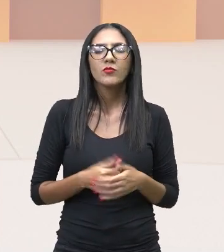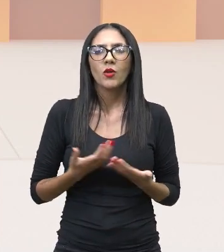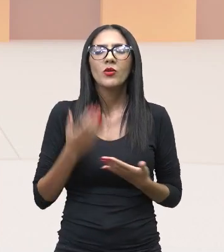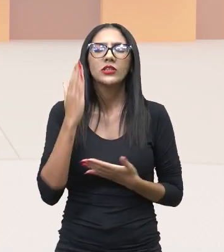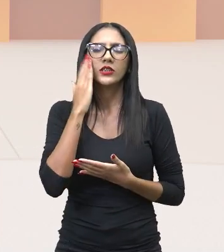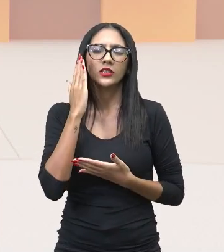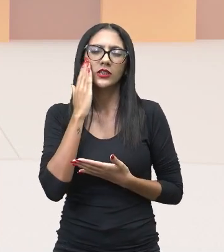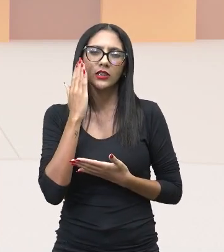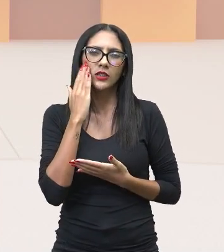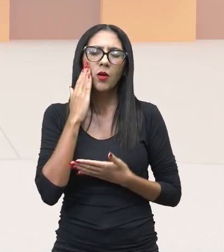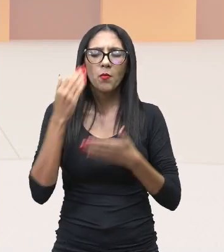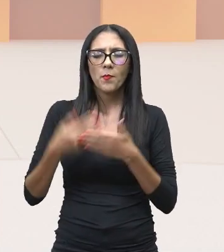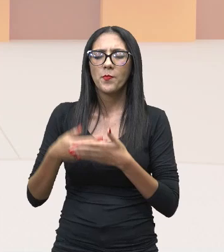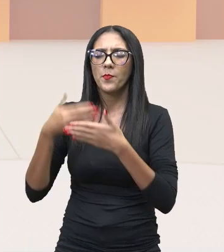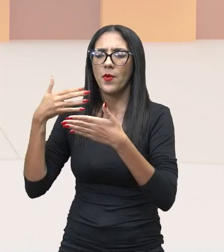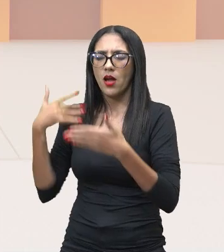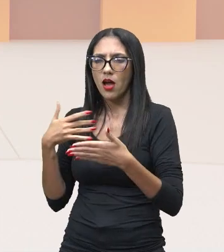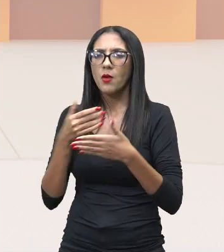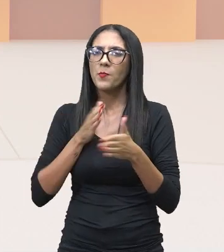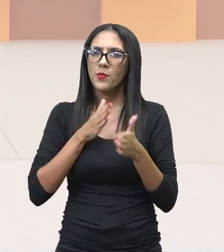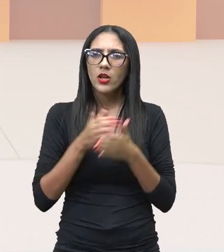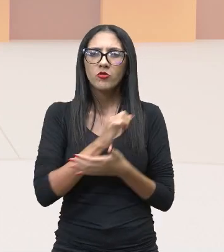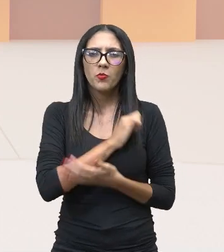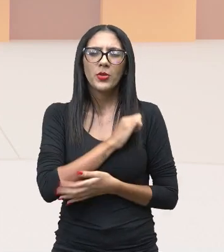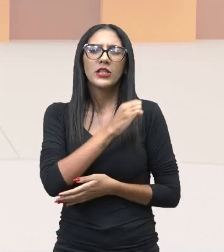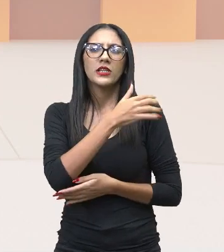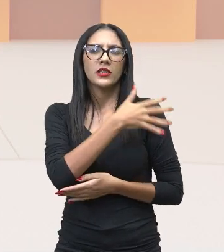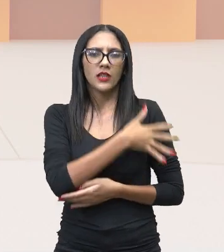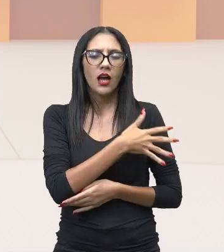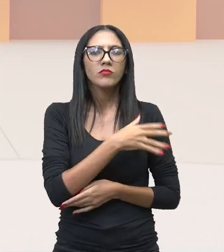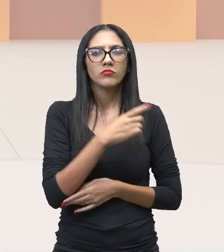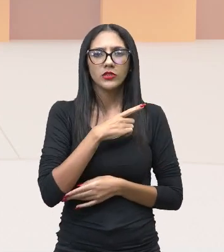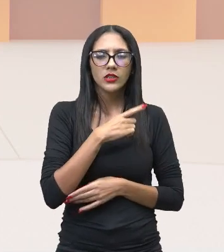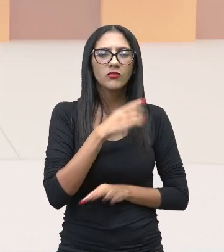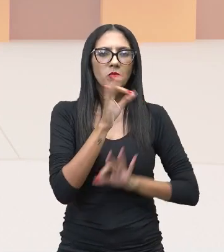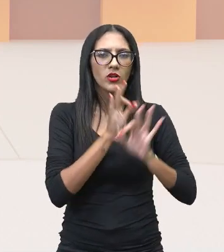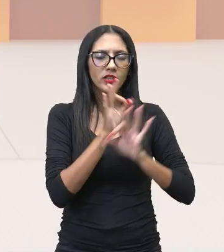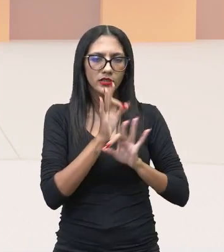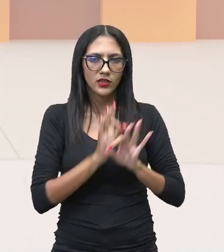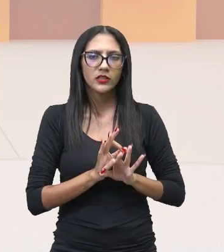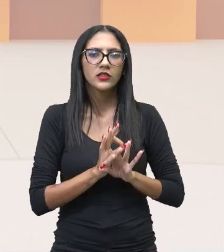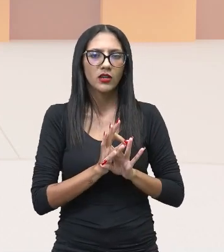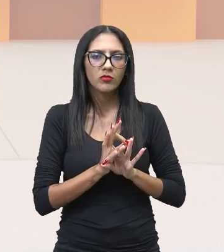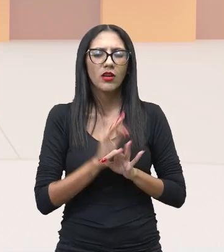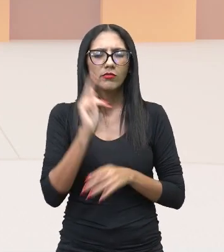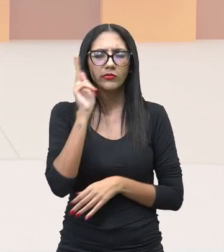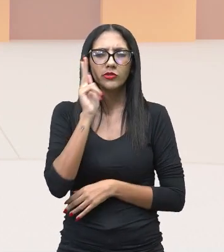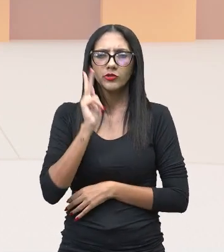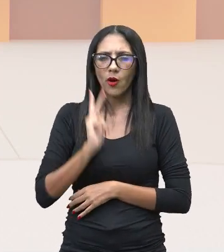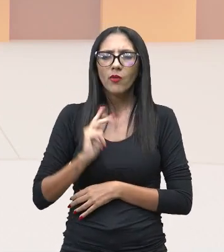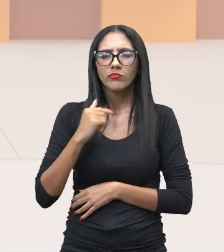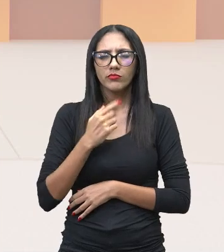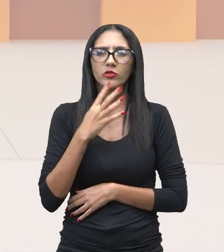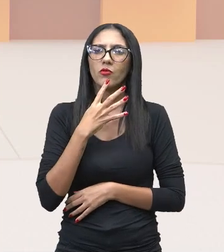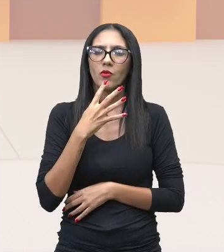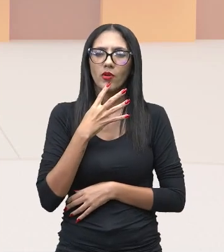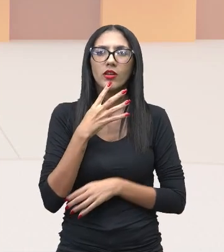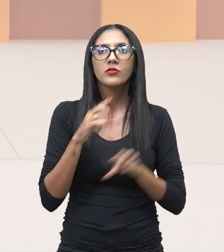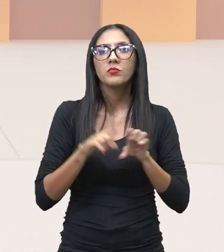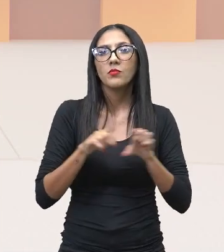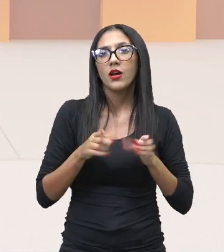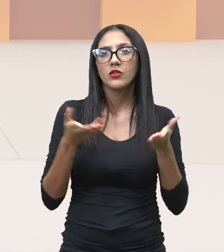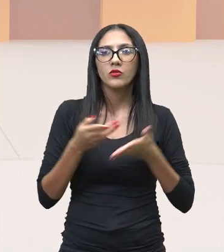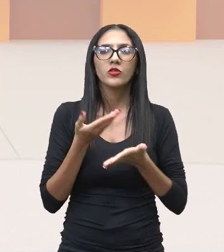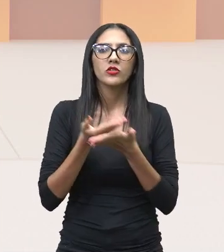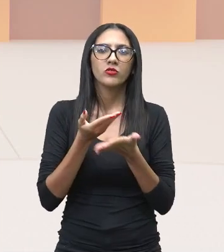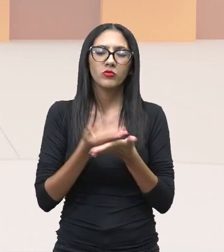Claro, antes já aconteceram outras coisas para tentar garantir o território brasileiro como a gente conhece hoje. Mas nessa aula, gente, a